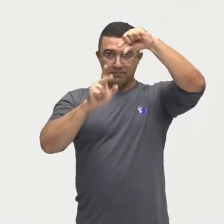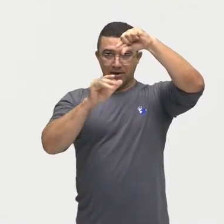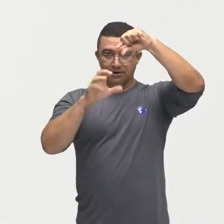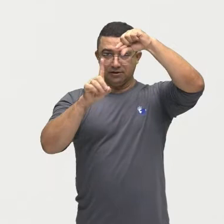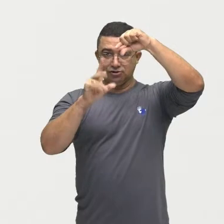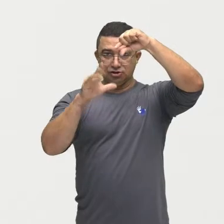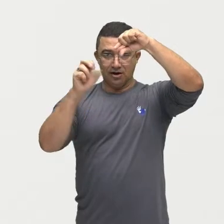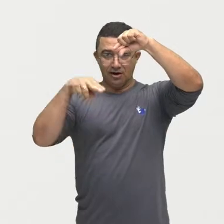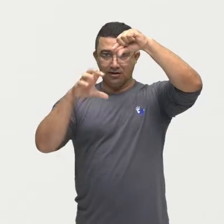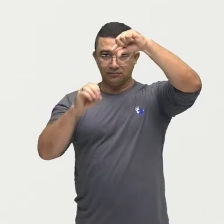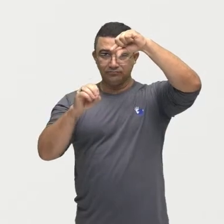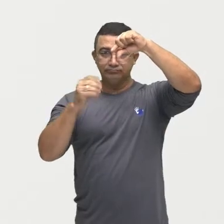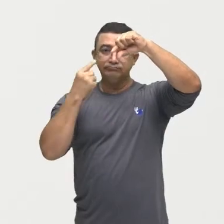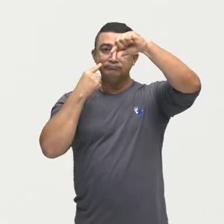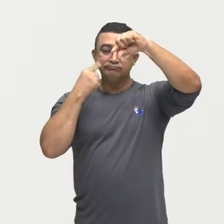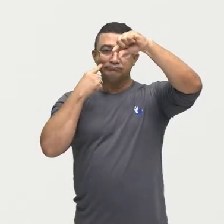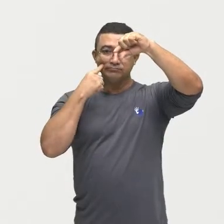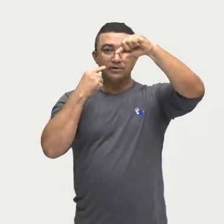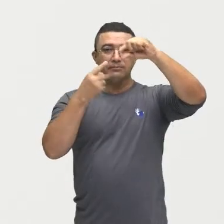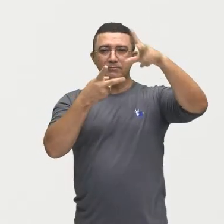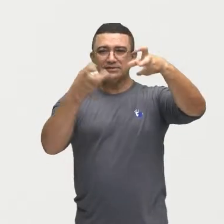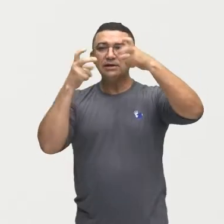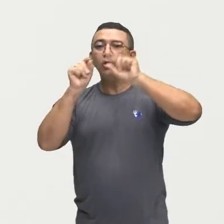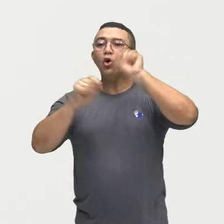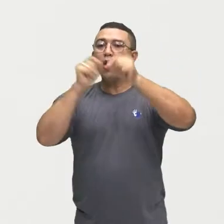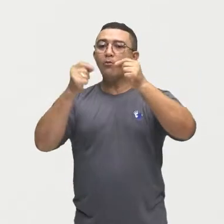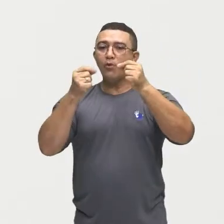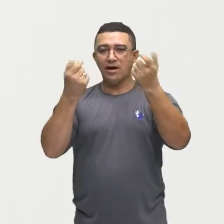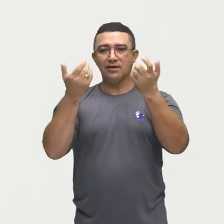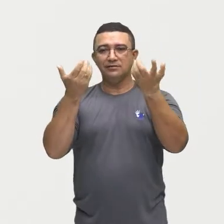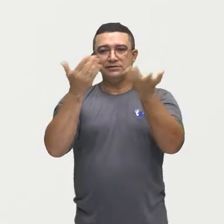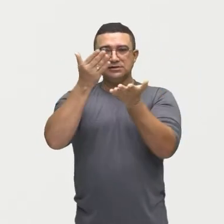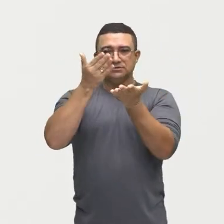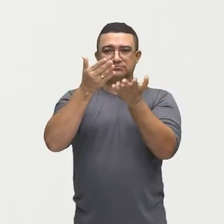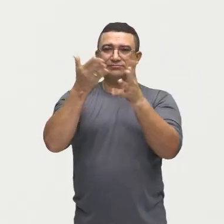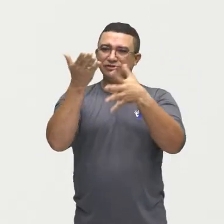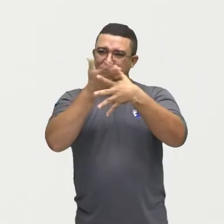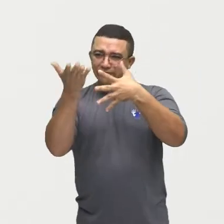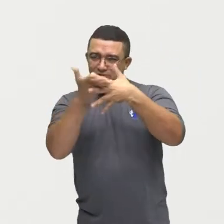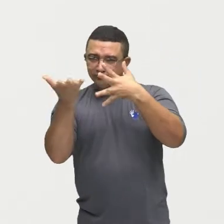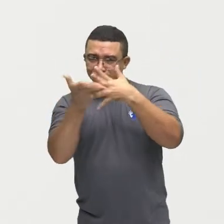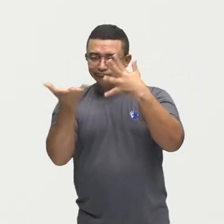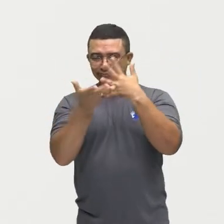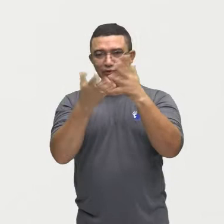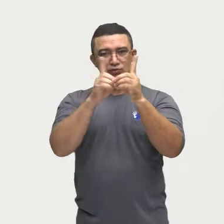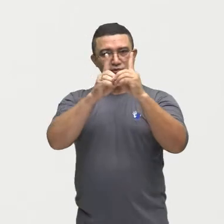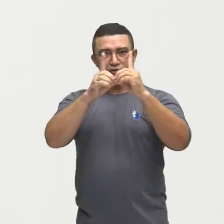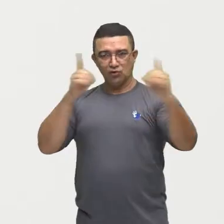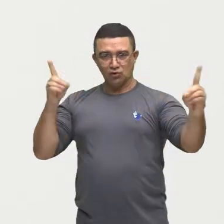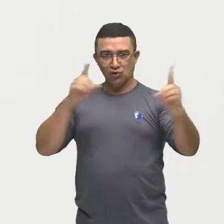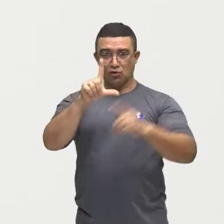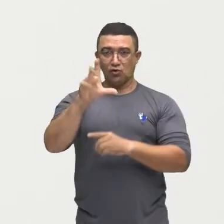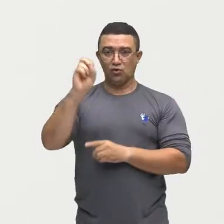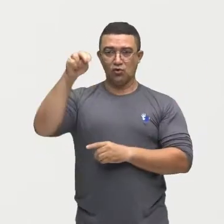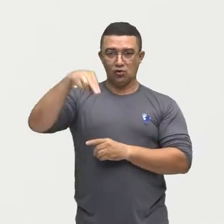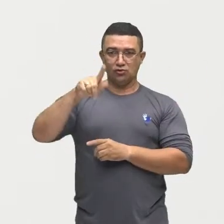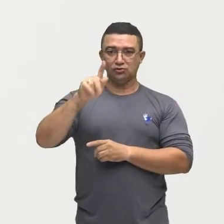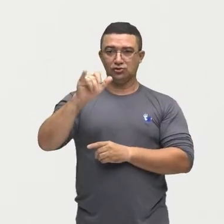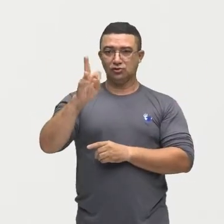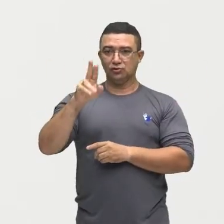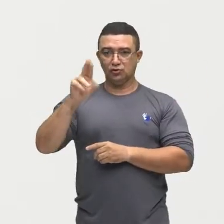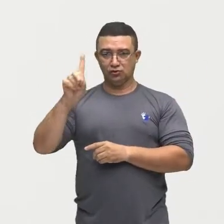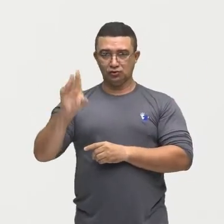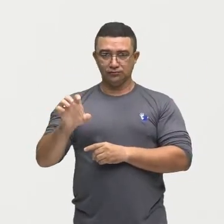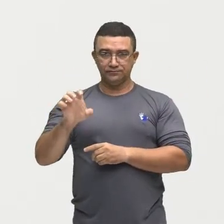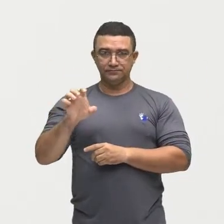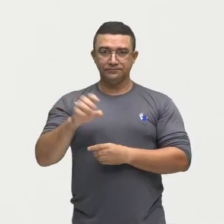definição das longitudes. Lembram? Paralelos eram as latitudes e agora aqui os meridianos, a gente